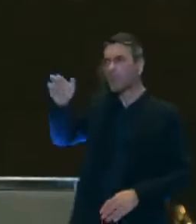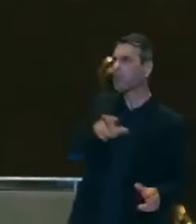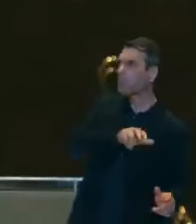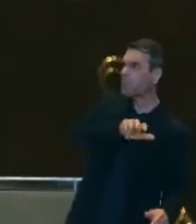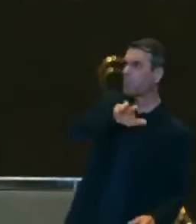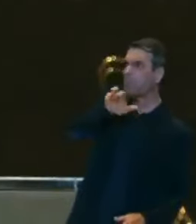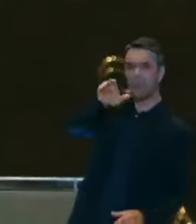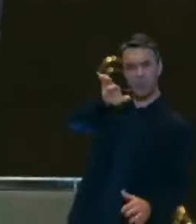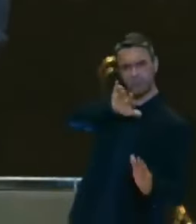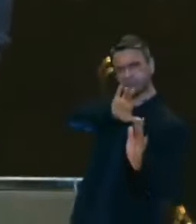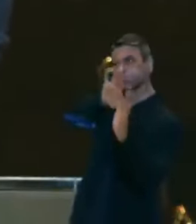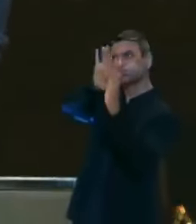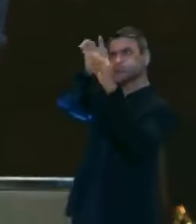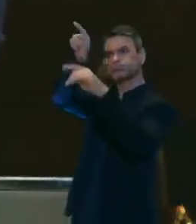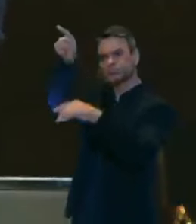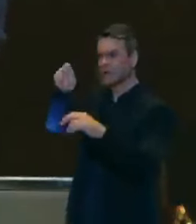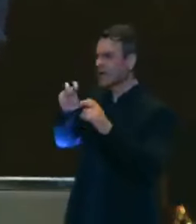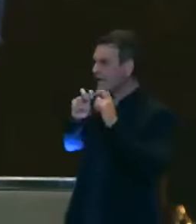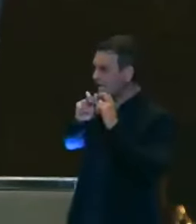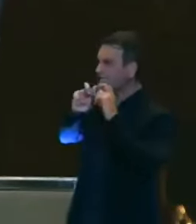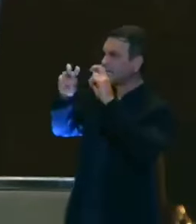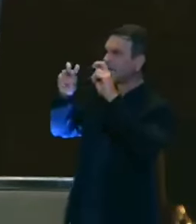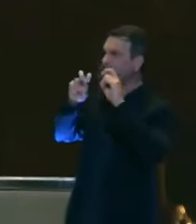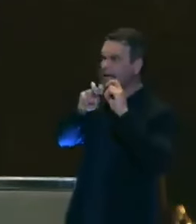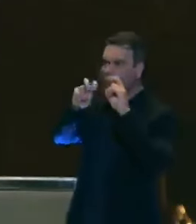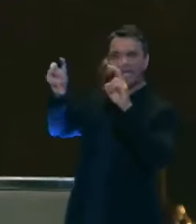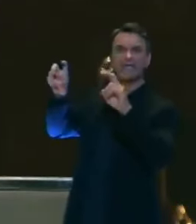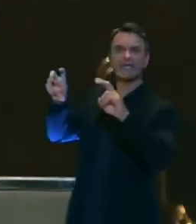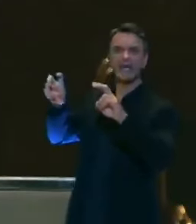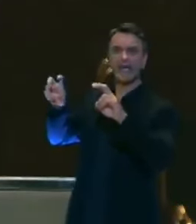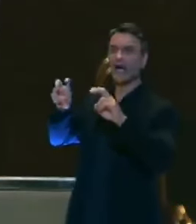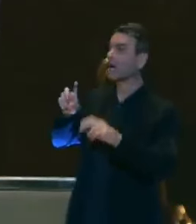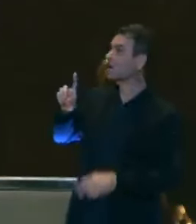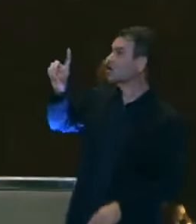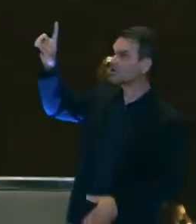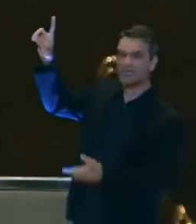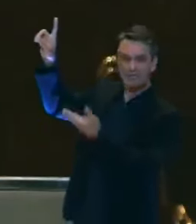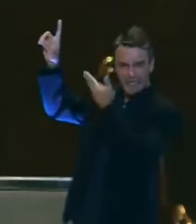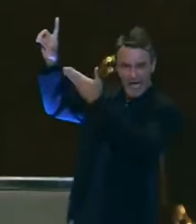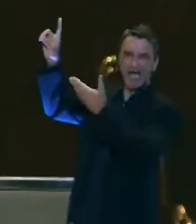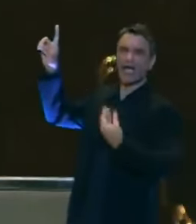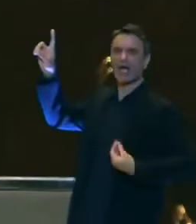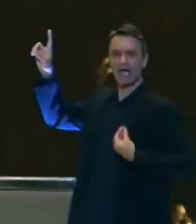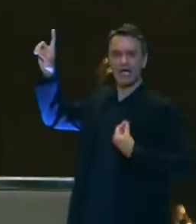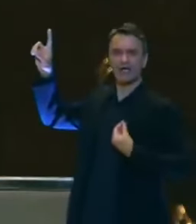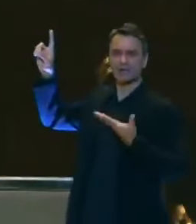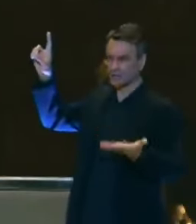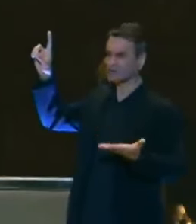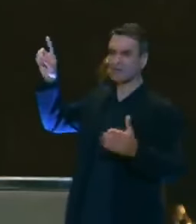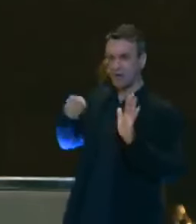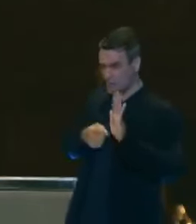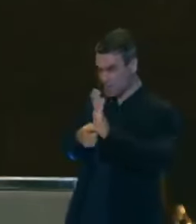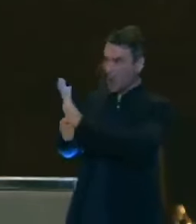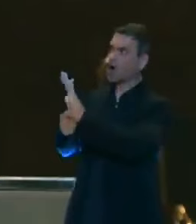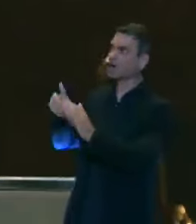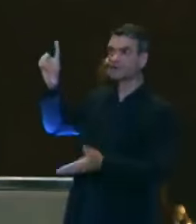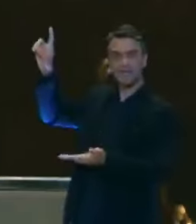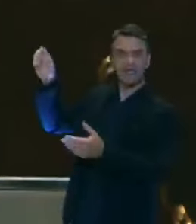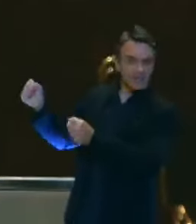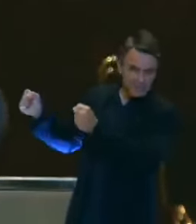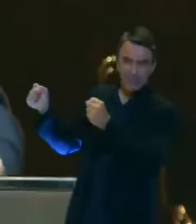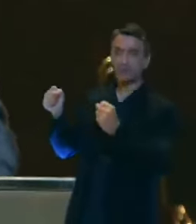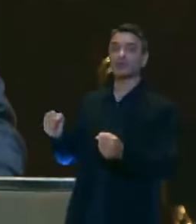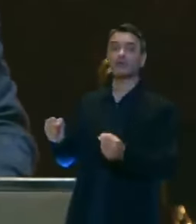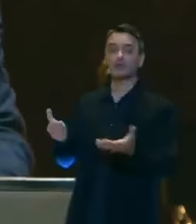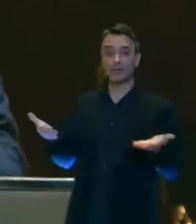alto: eis aqui o nosso Deus. Apresentem quem ele é. E hoje eu vim apresentar